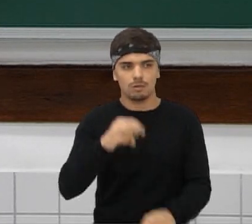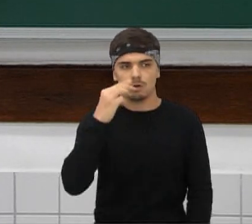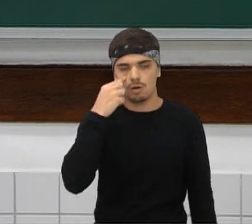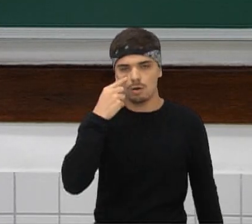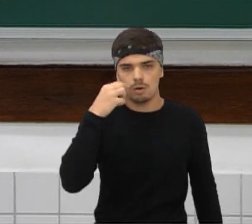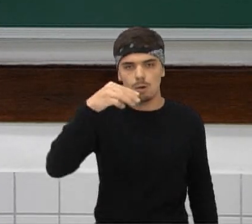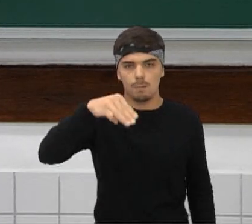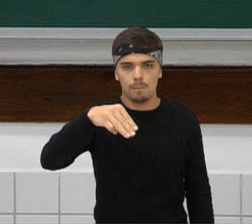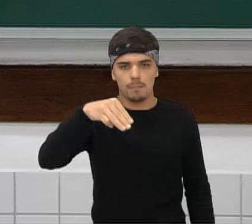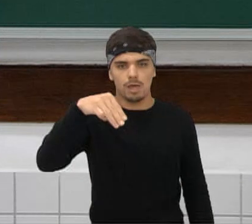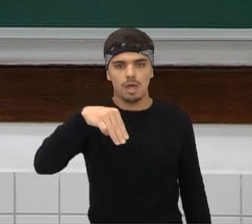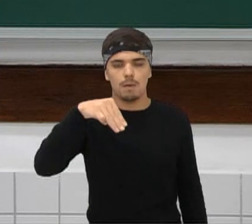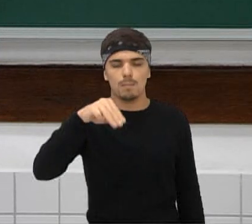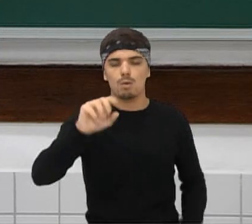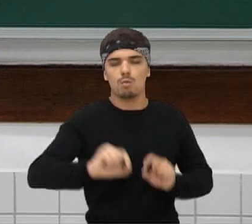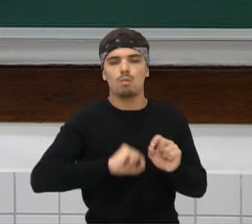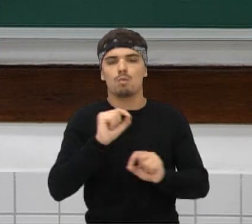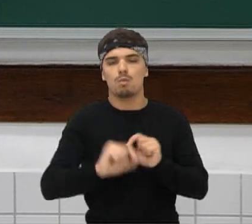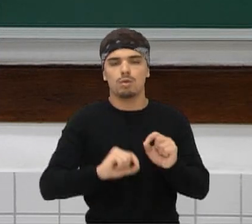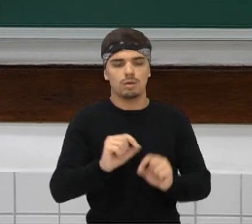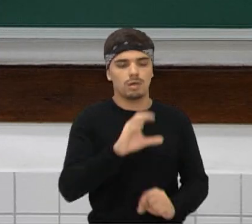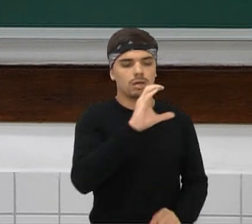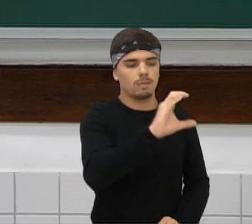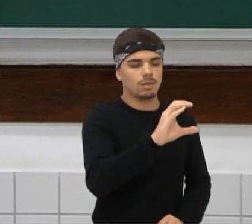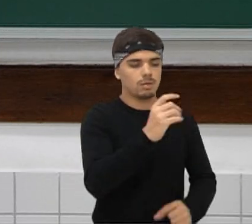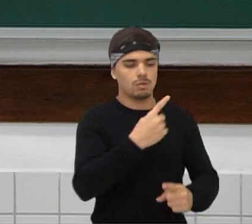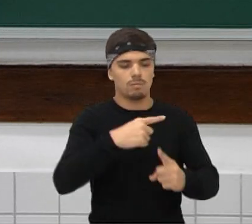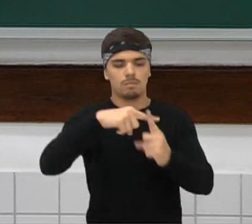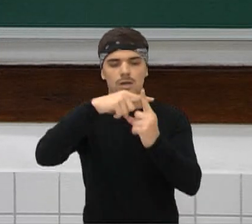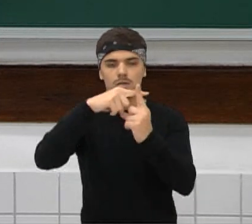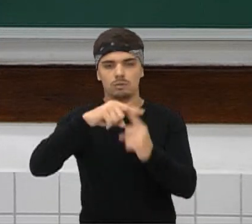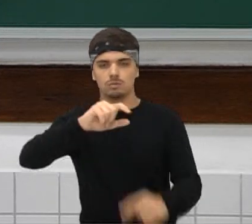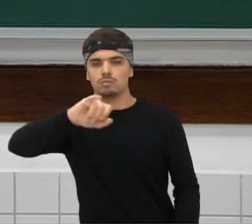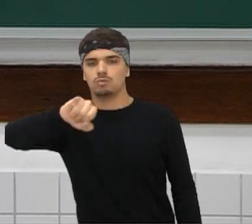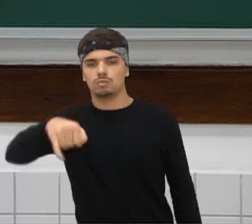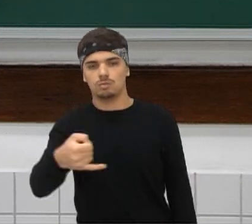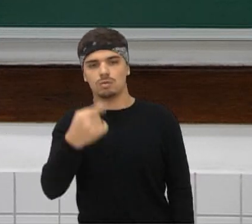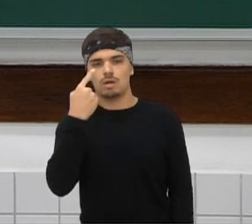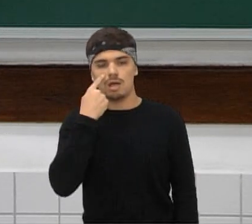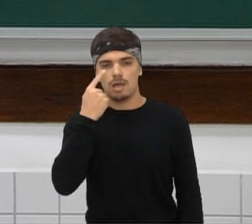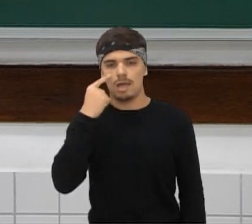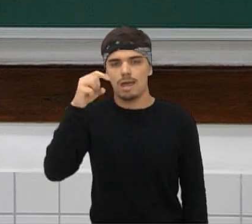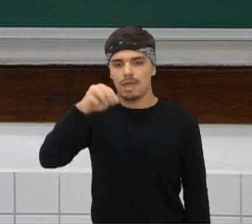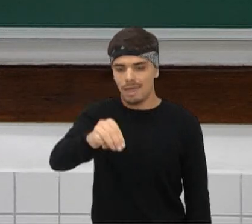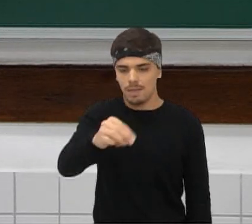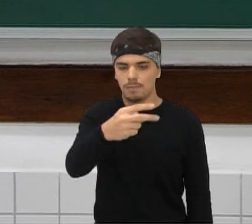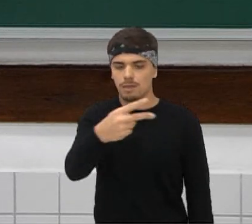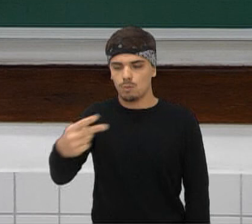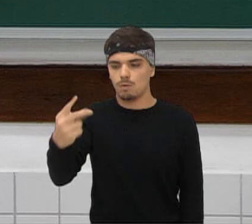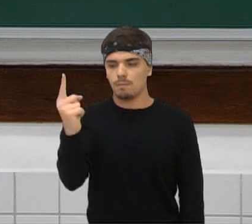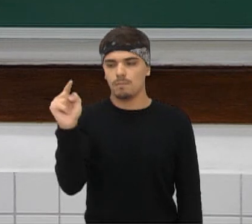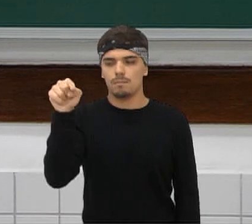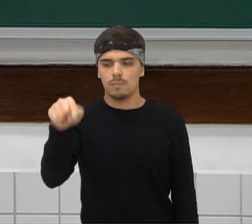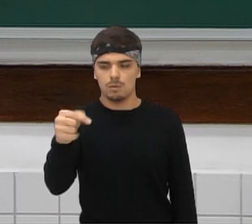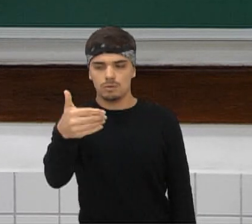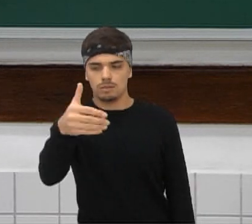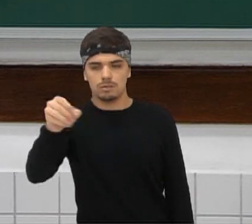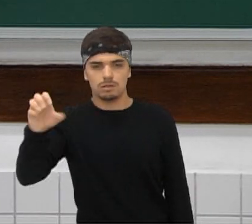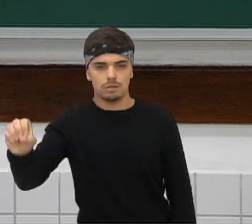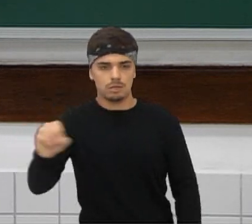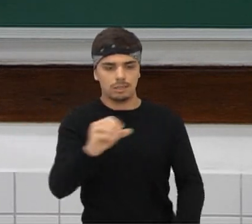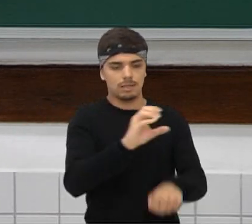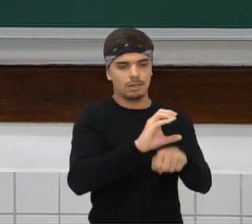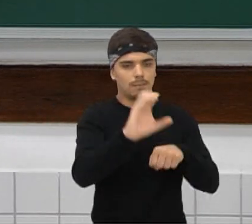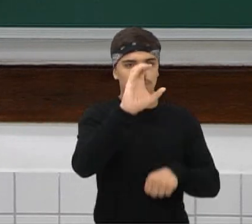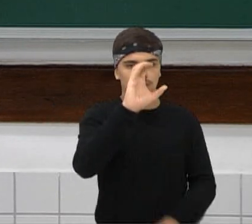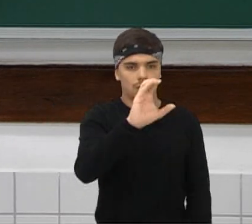meu montante? O meu capital mais o juro vai ser 1.100, porque o meu capital é 1.000 e os